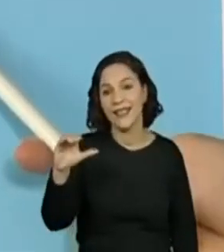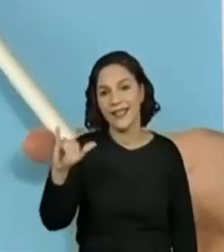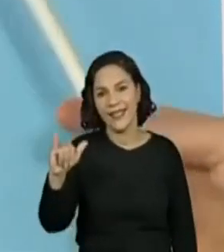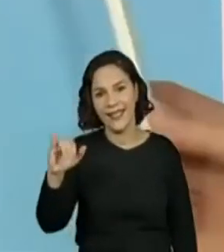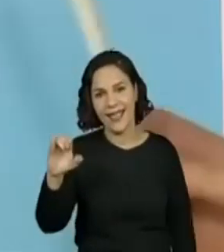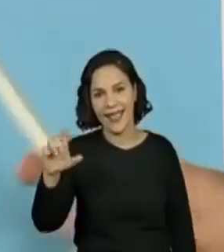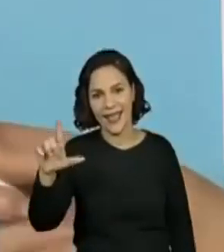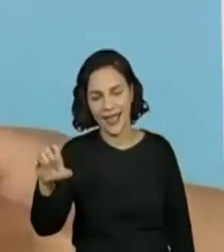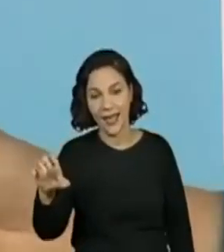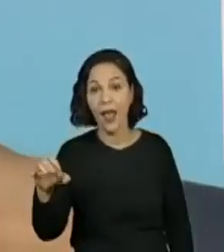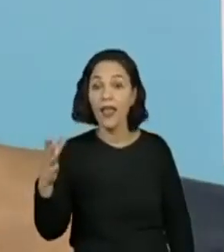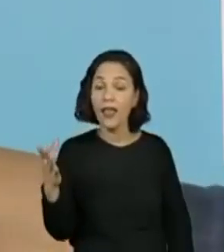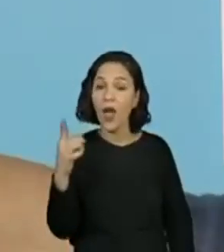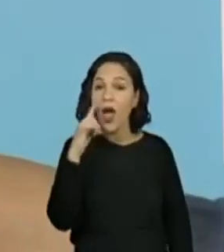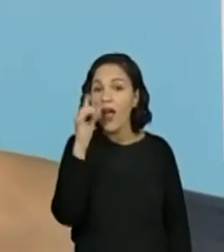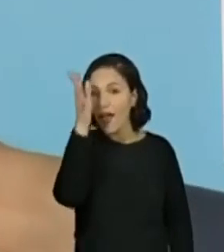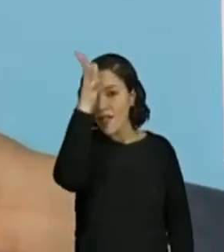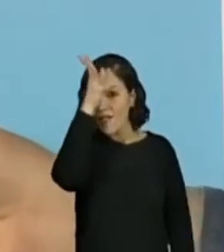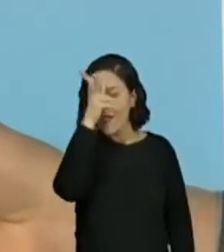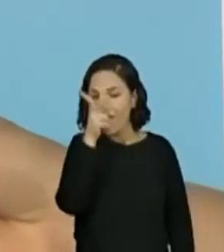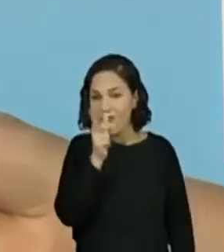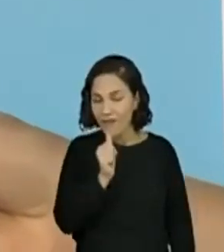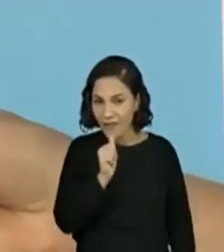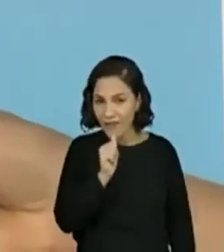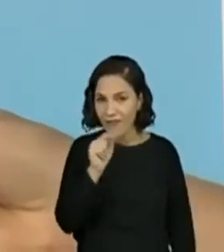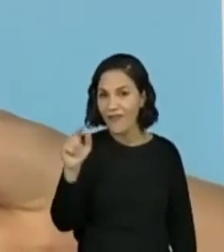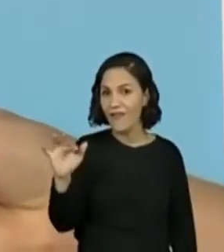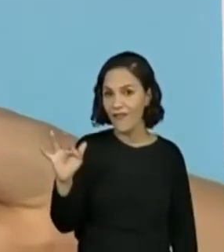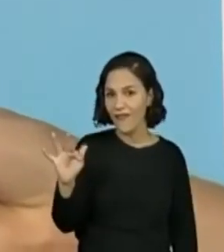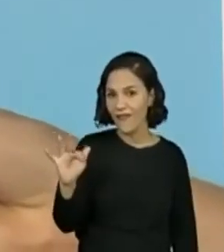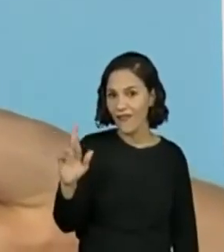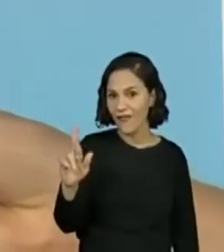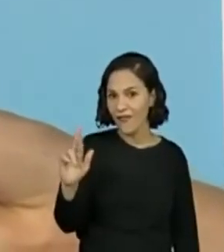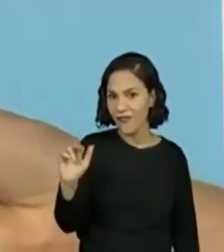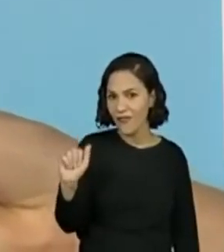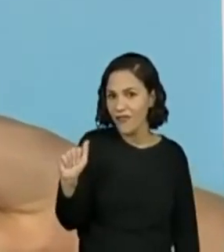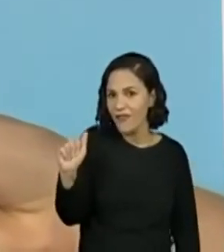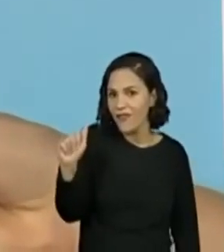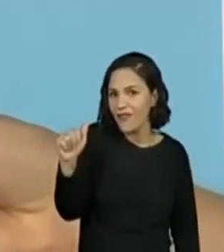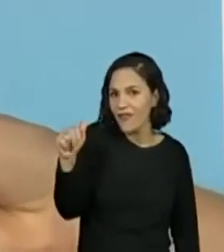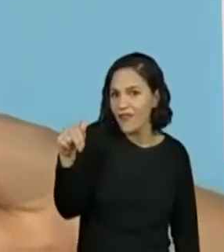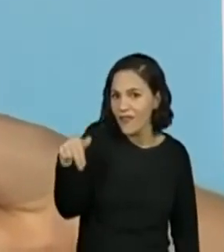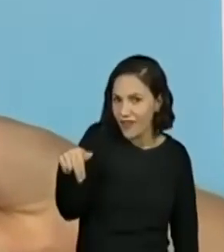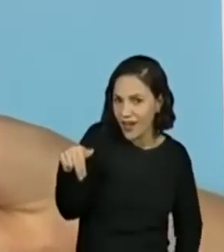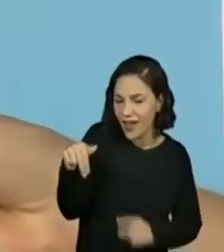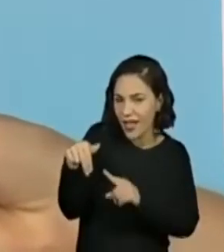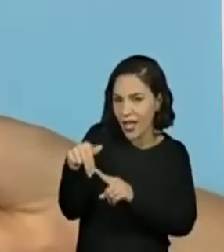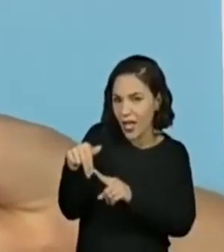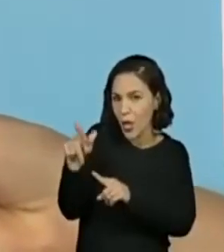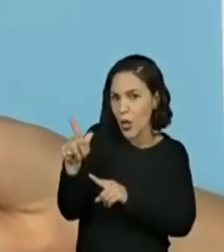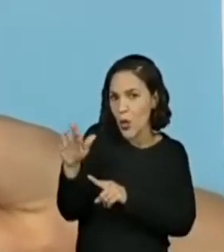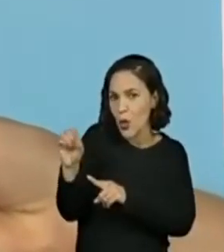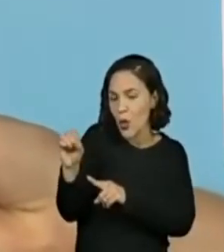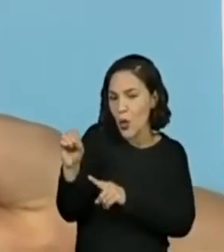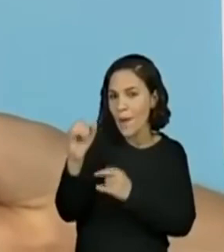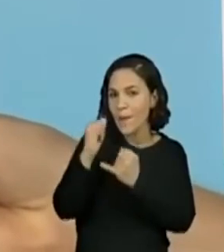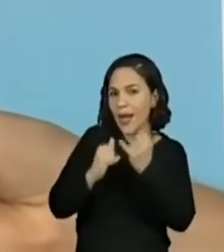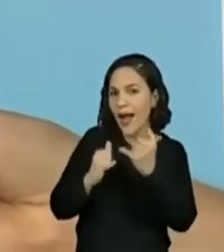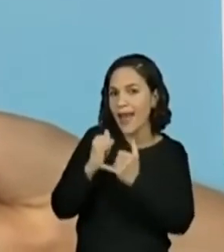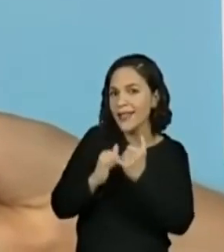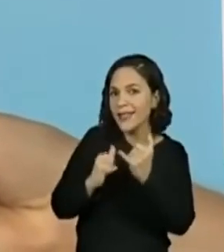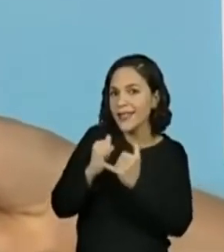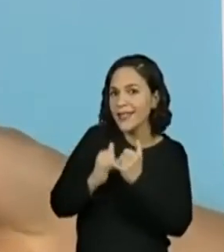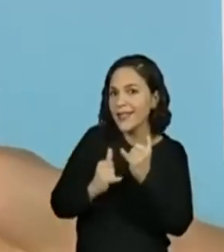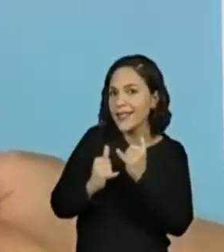Franciele. Então, o Fran da professora Franciele... É o mesmo. Que o Fran